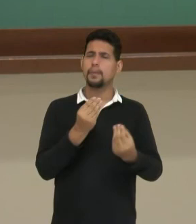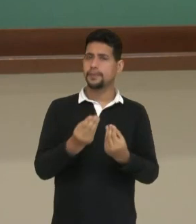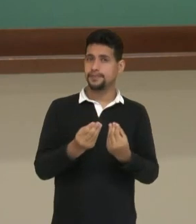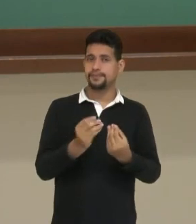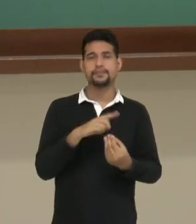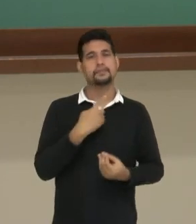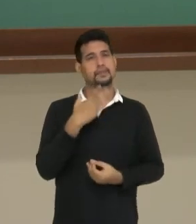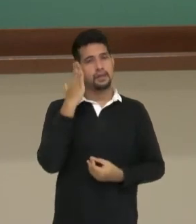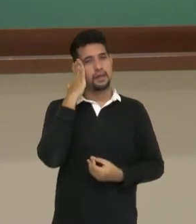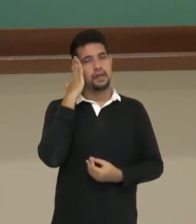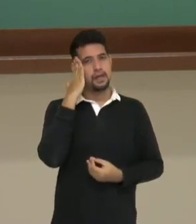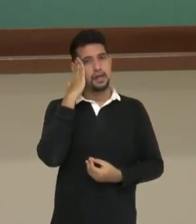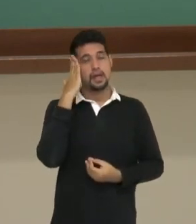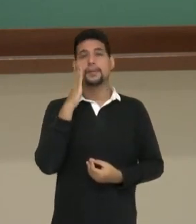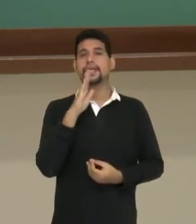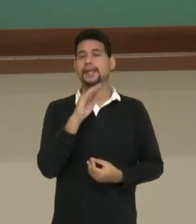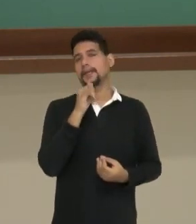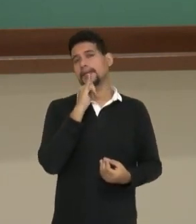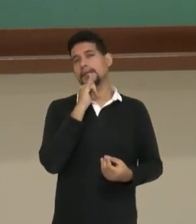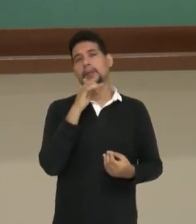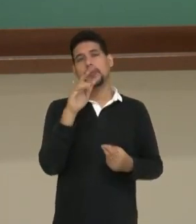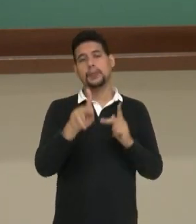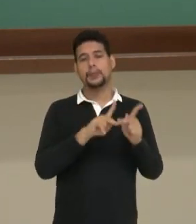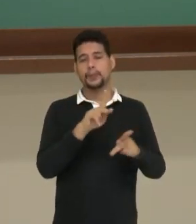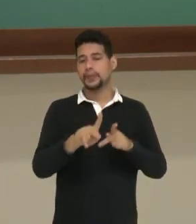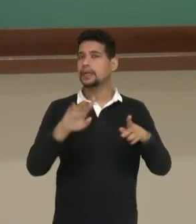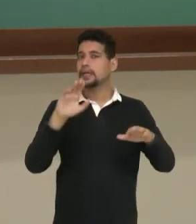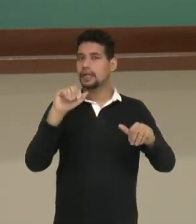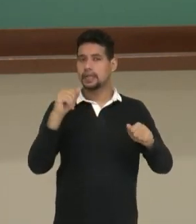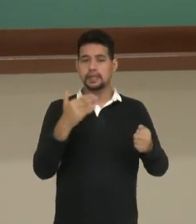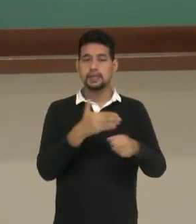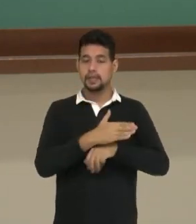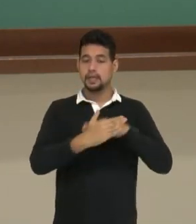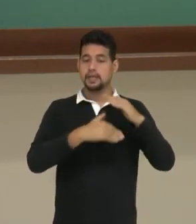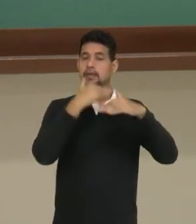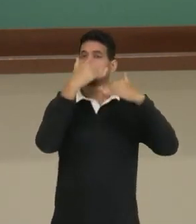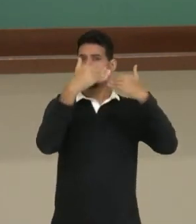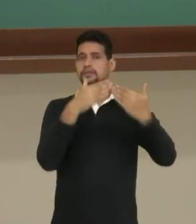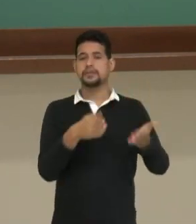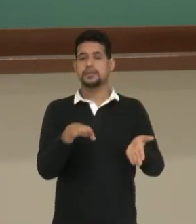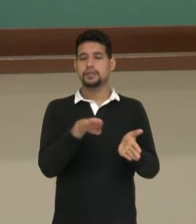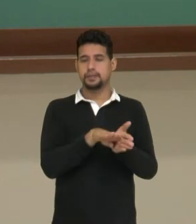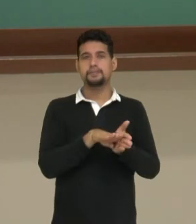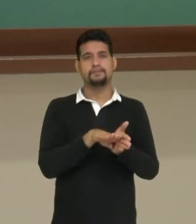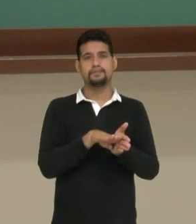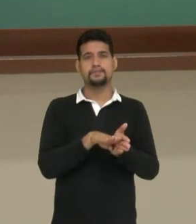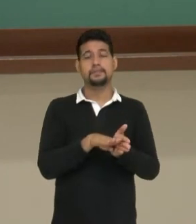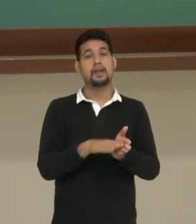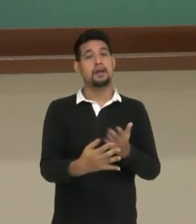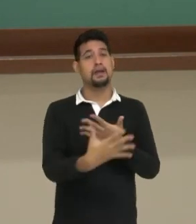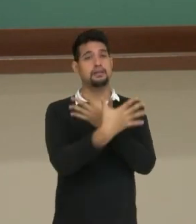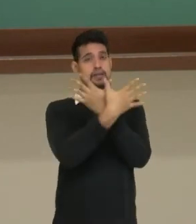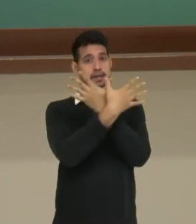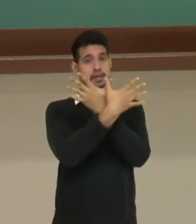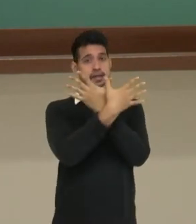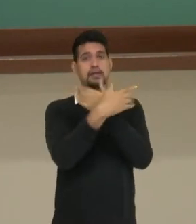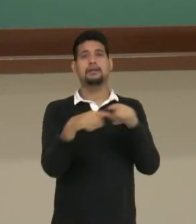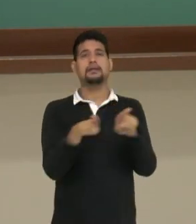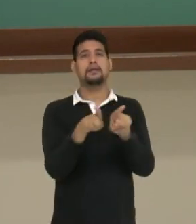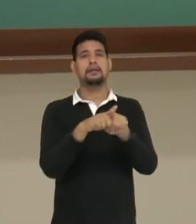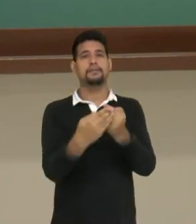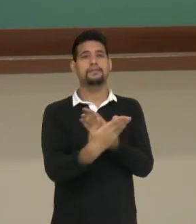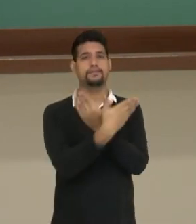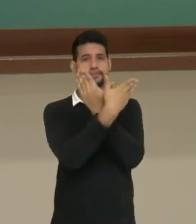que os espanhóis dominaram os impérios mais desenvolvidos que tinham aqui, o Império Azteca, né, e o Império